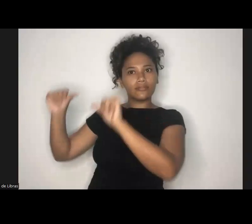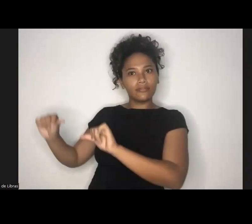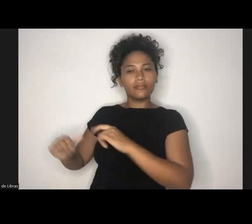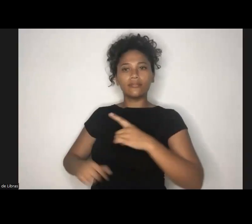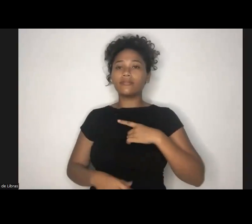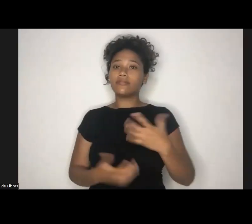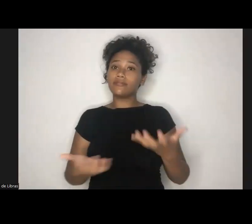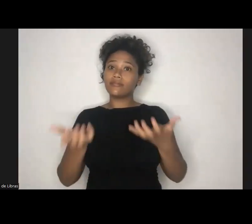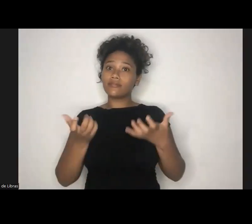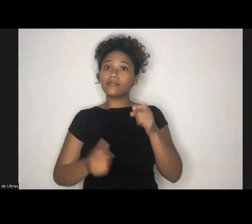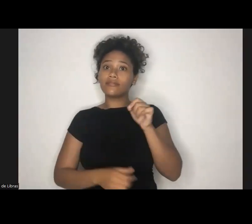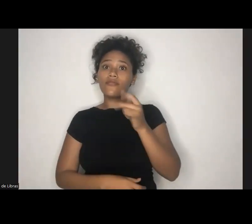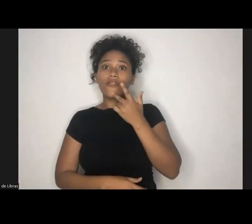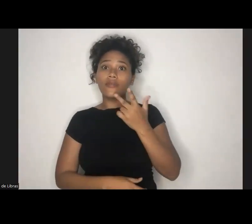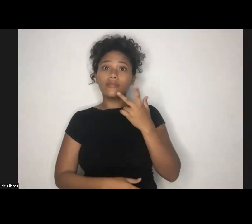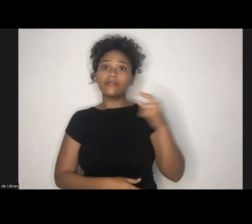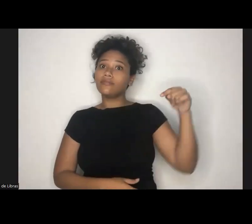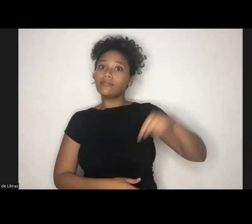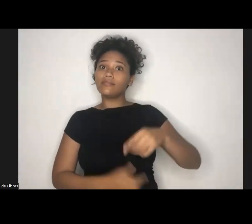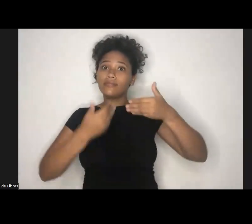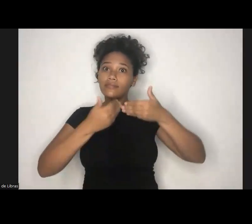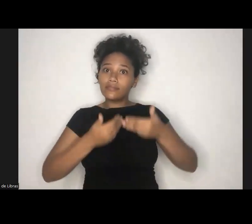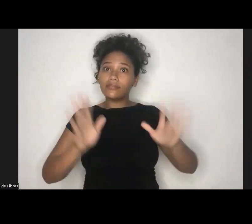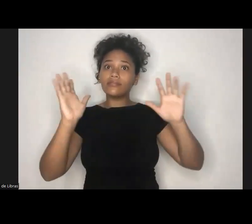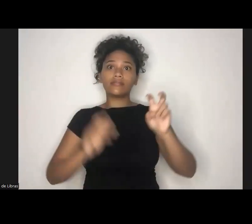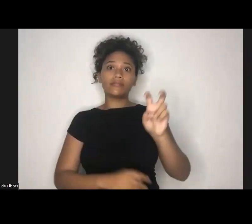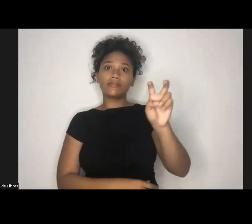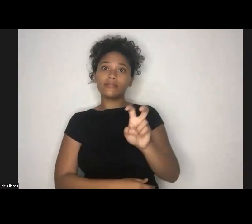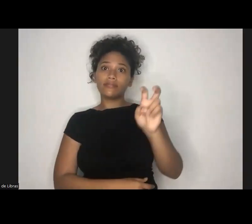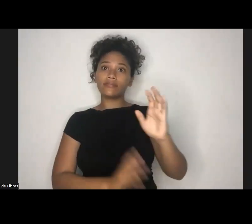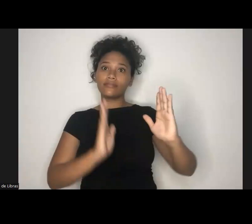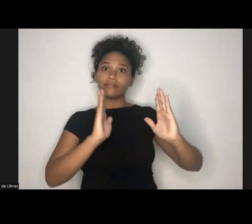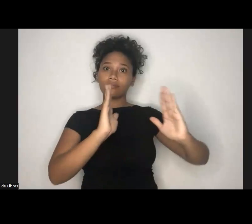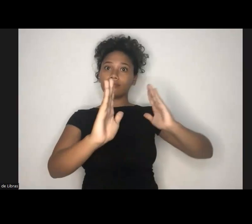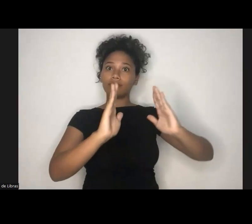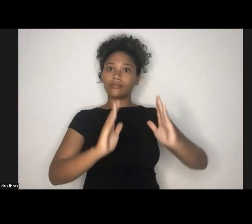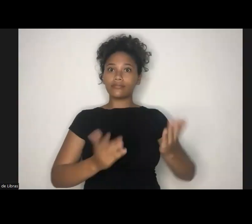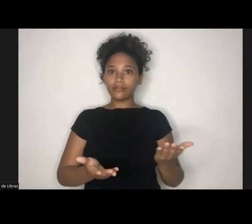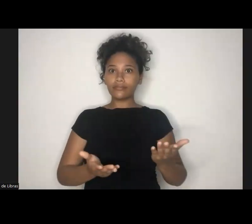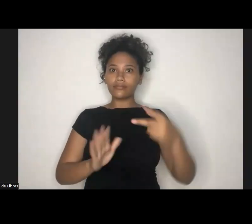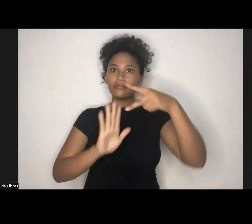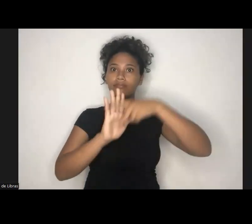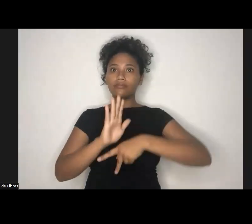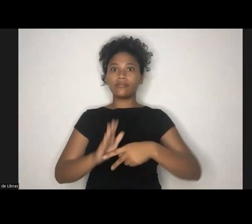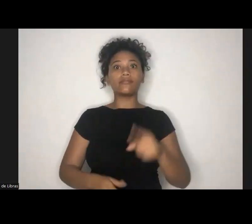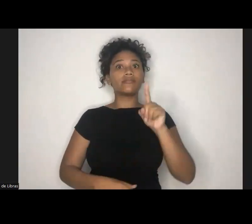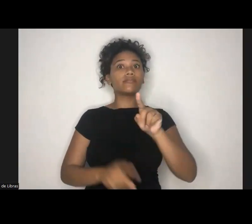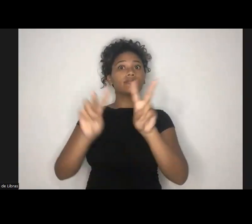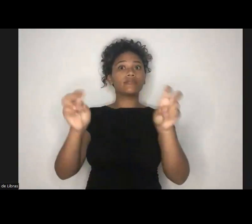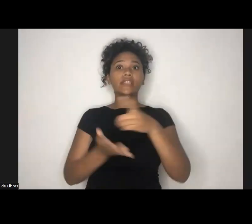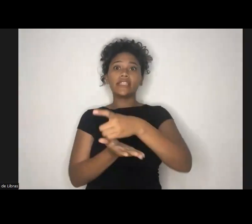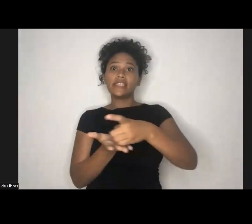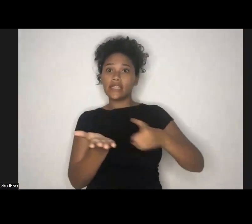eu gostaria de dizer que estamos aqui abrindo o nosso quinto módulo do Arte do amanhã módulo de design